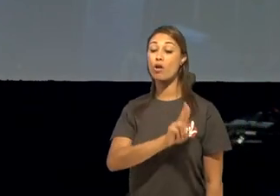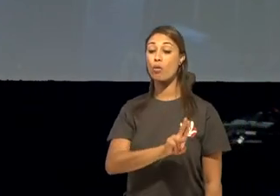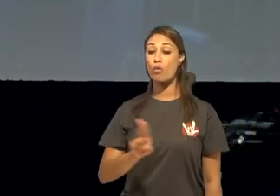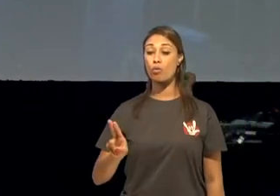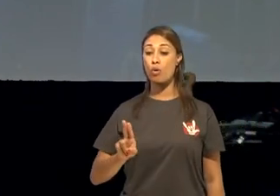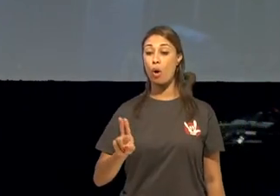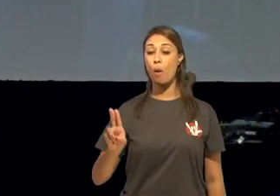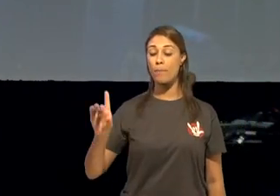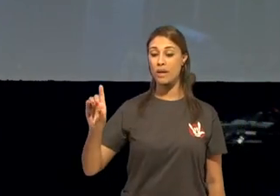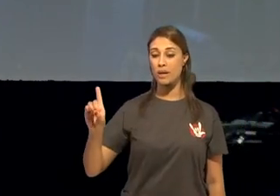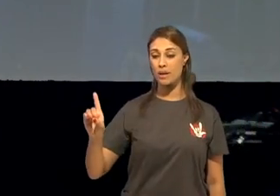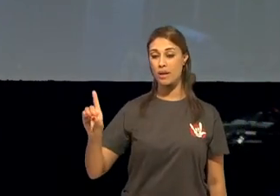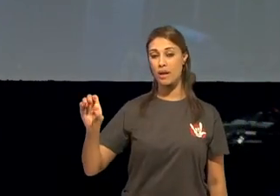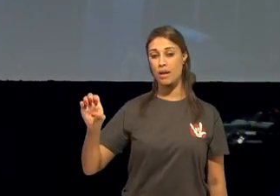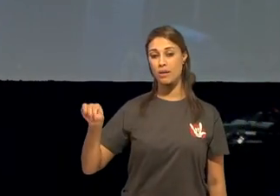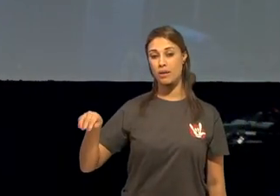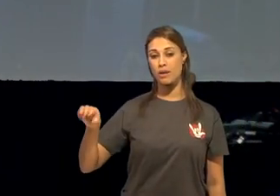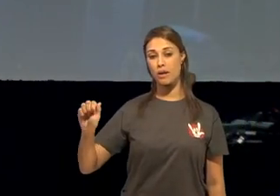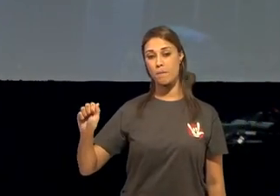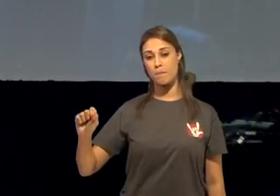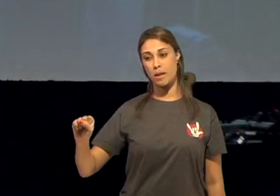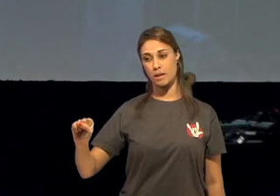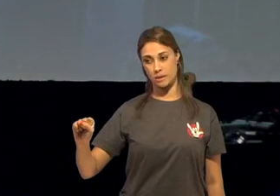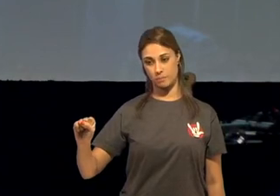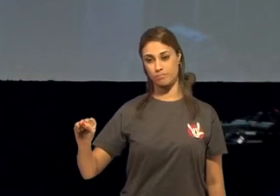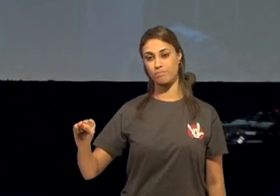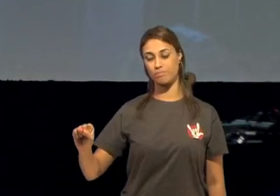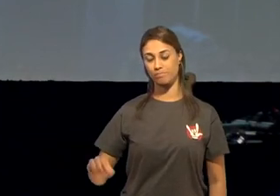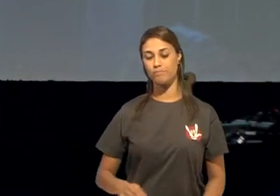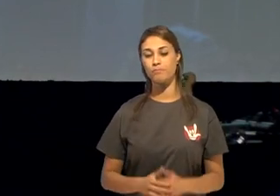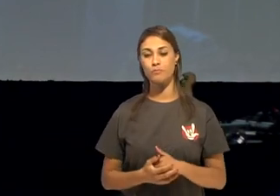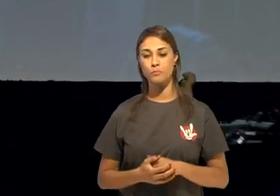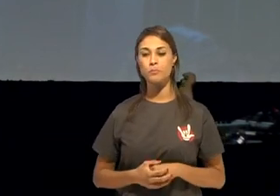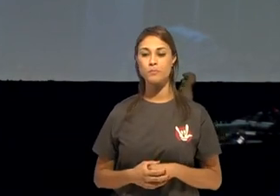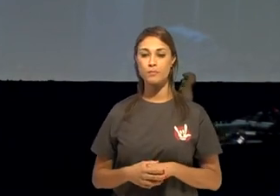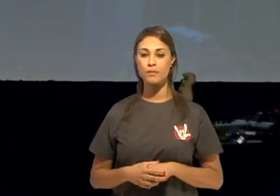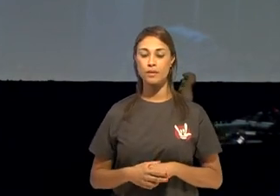Só que quando a gente vai lá para 2 Timóteo capítulo 4, ele fala assim: